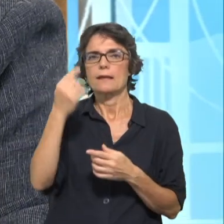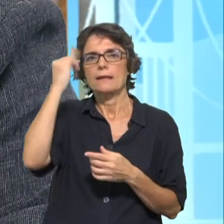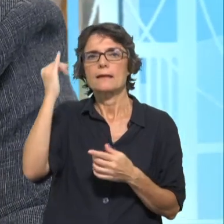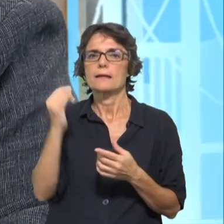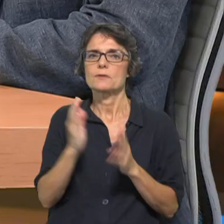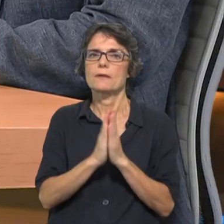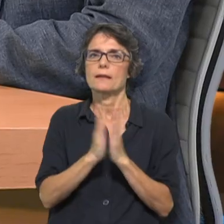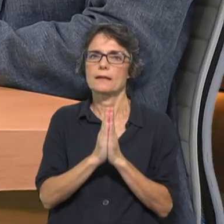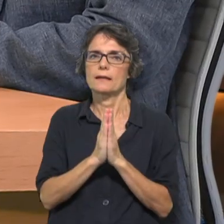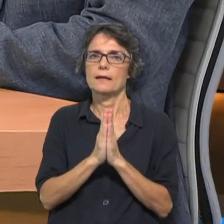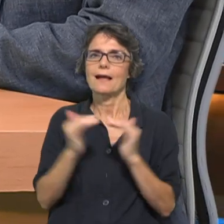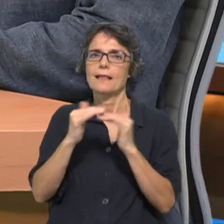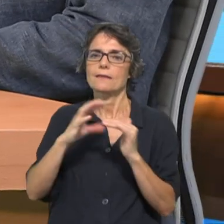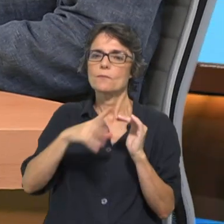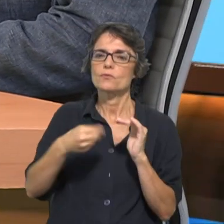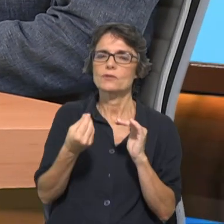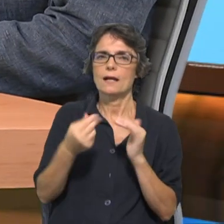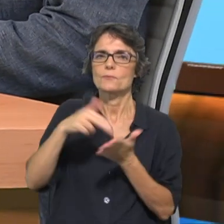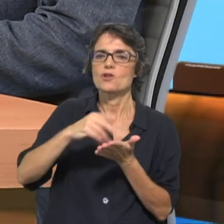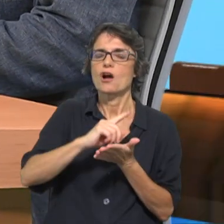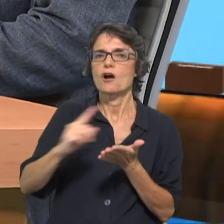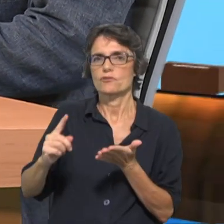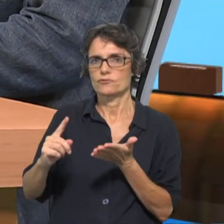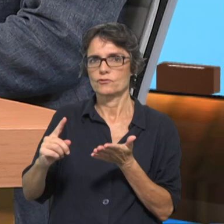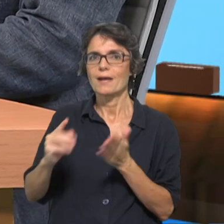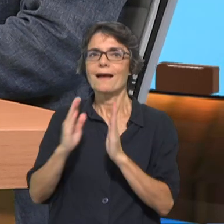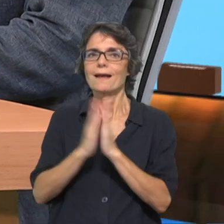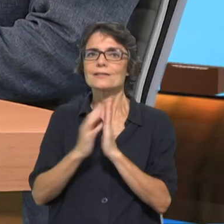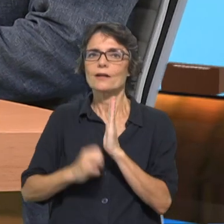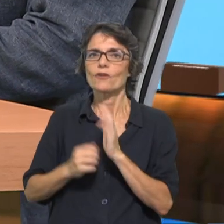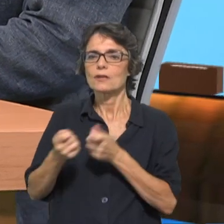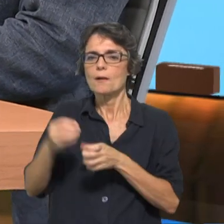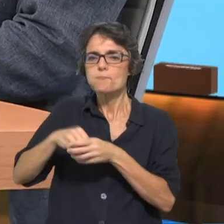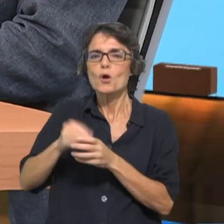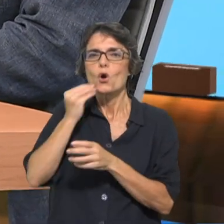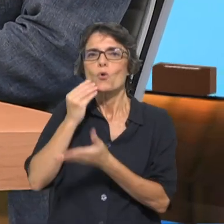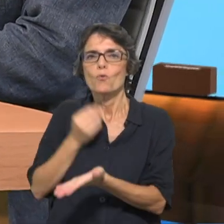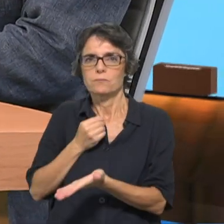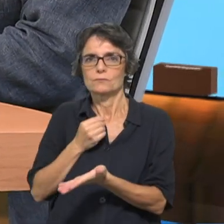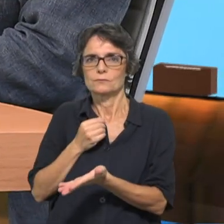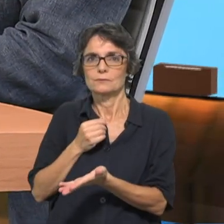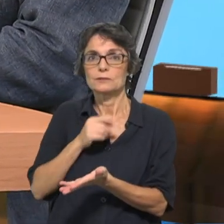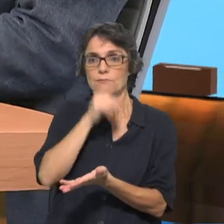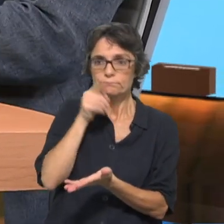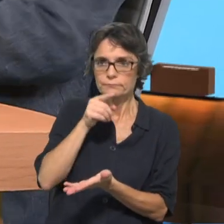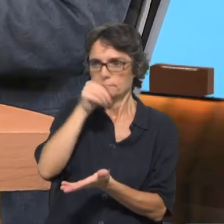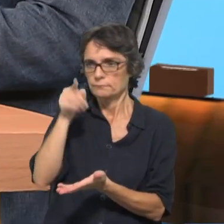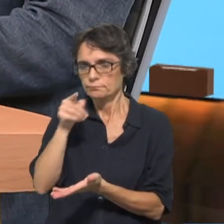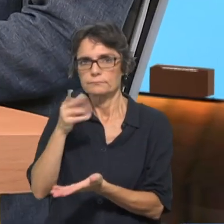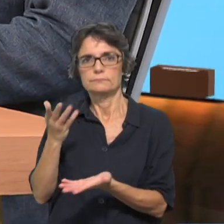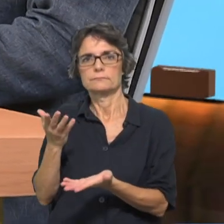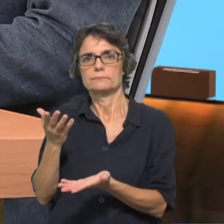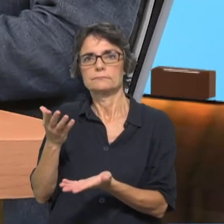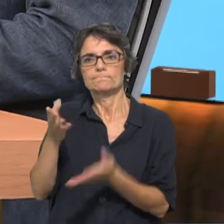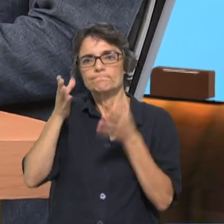internamente. Há aqui sempre uma questão de poder e de relacionamento que é absolutamente fundamental e que vai ter consequências no futuro. A questão é, nós gostaríamos que